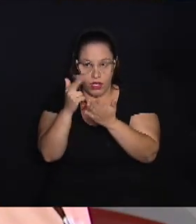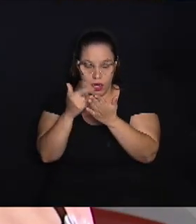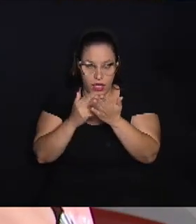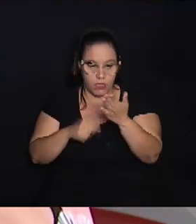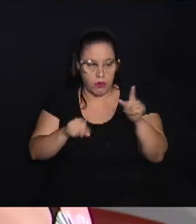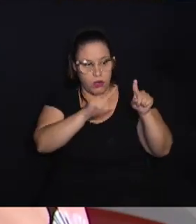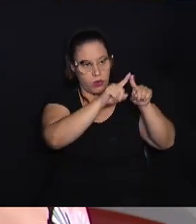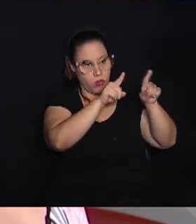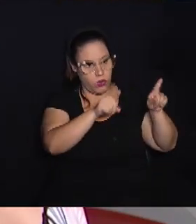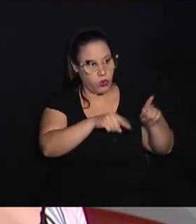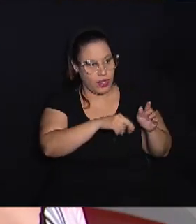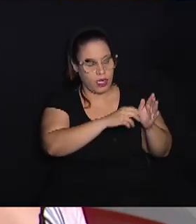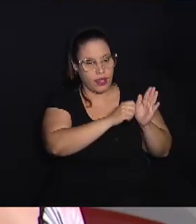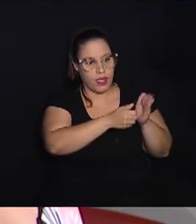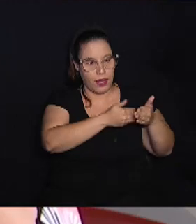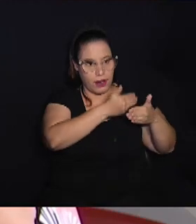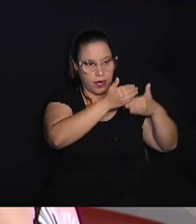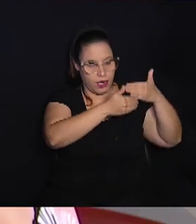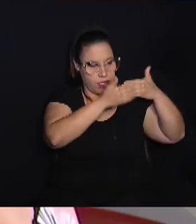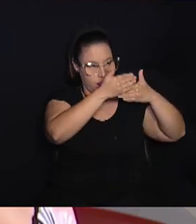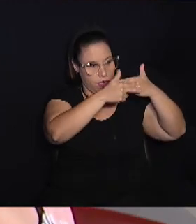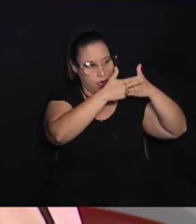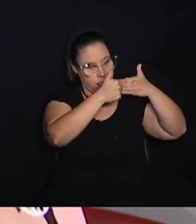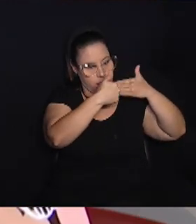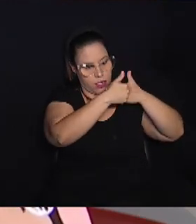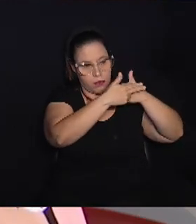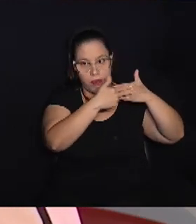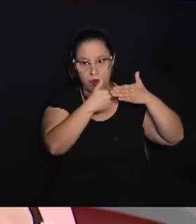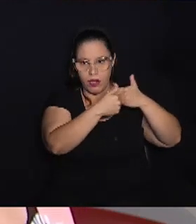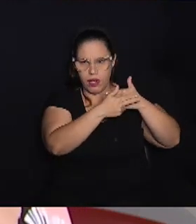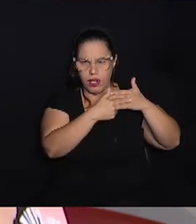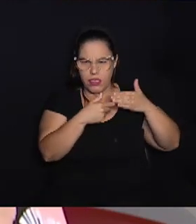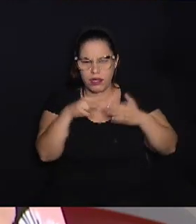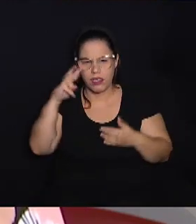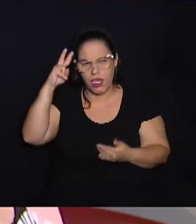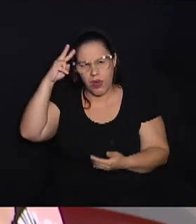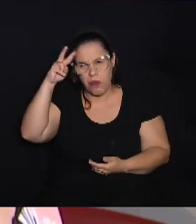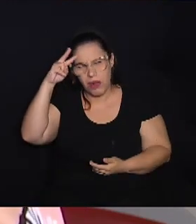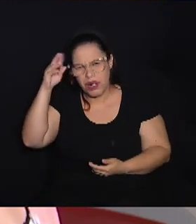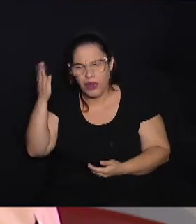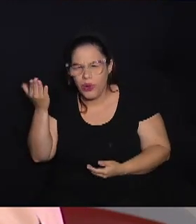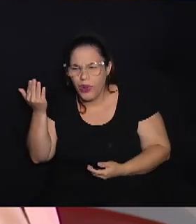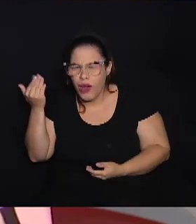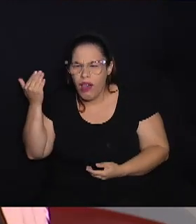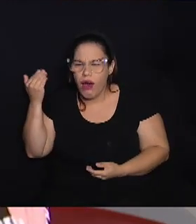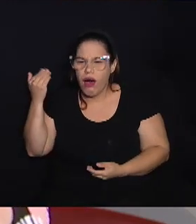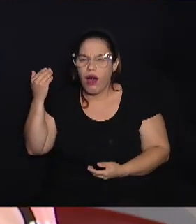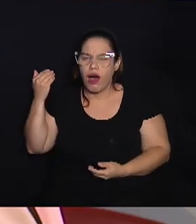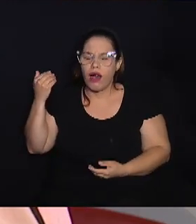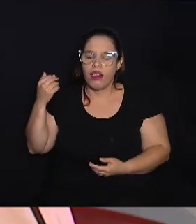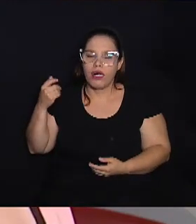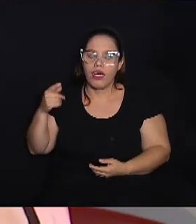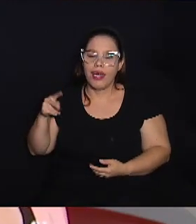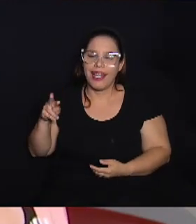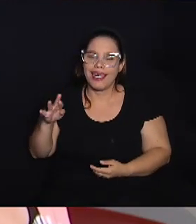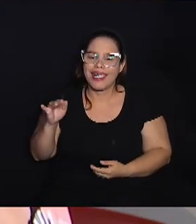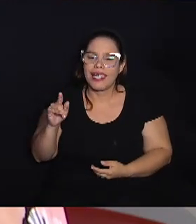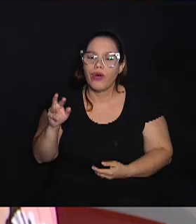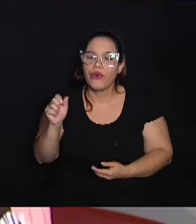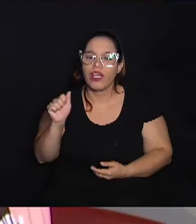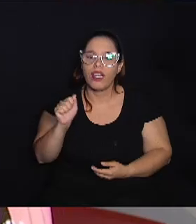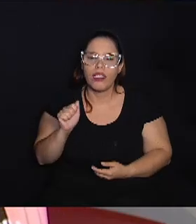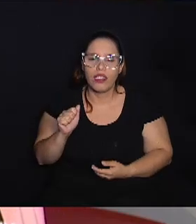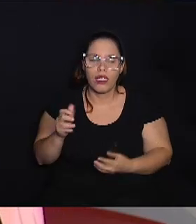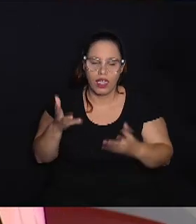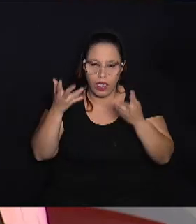paredes são feitas à mão, então é uma história muito antiga que precisa ser restaurada, recuperada